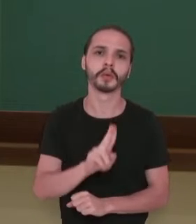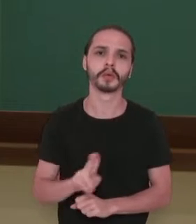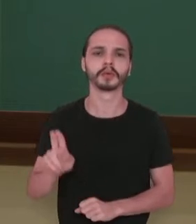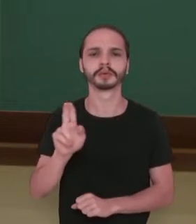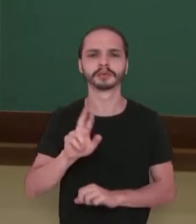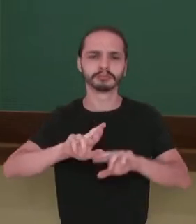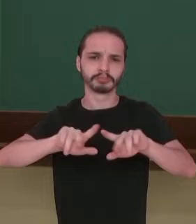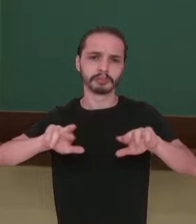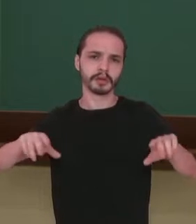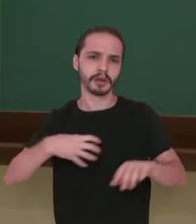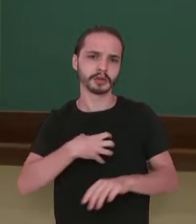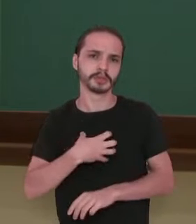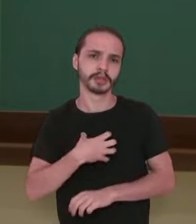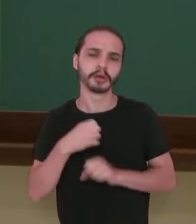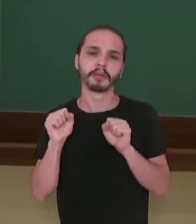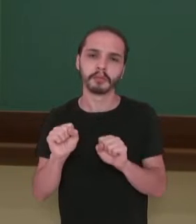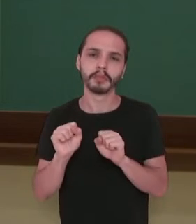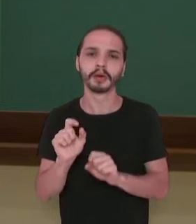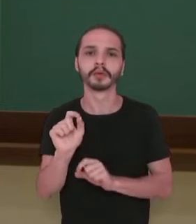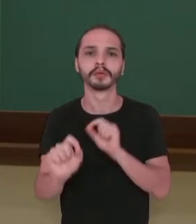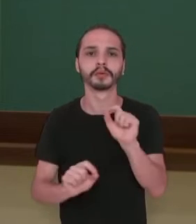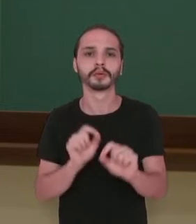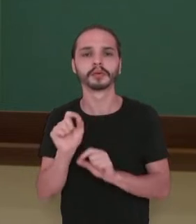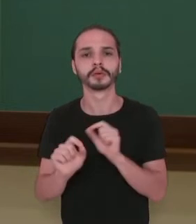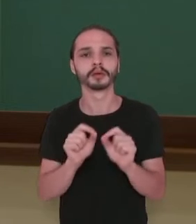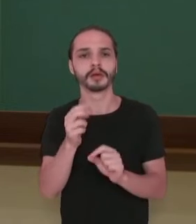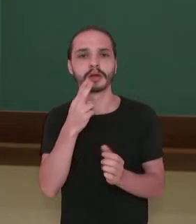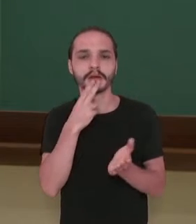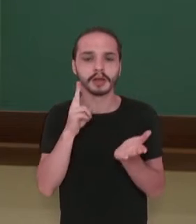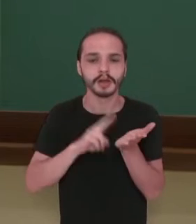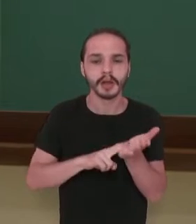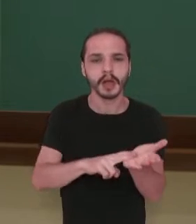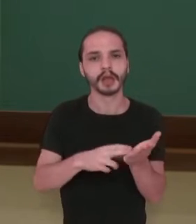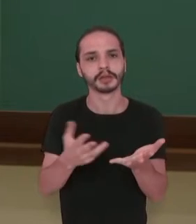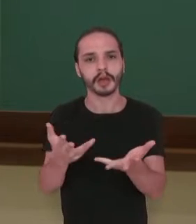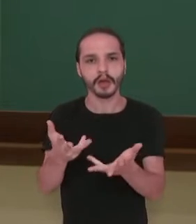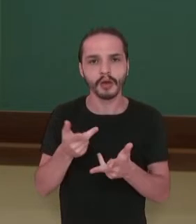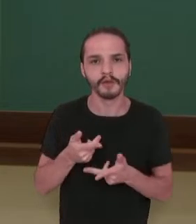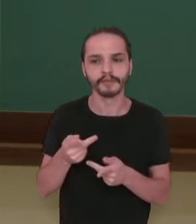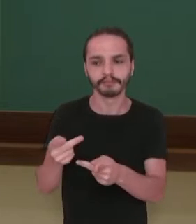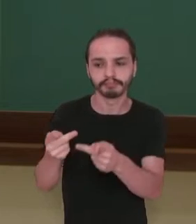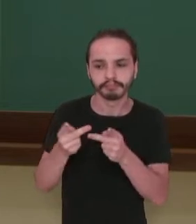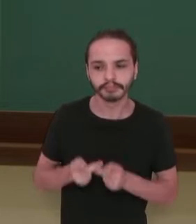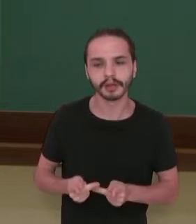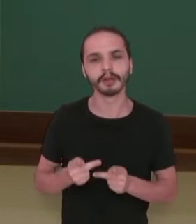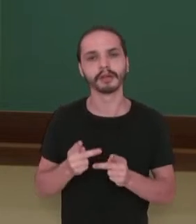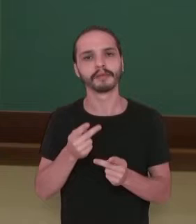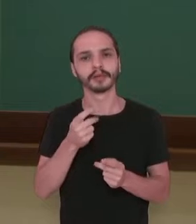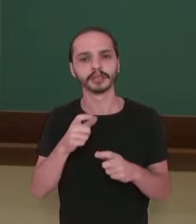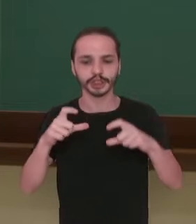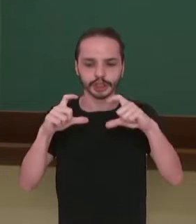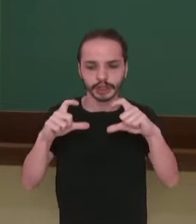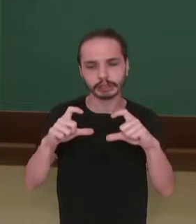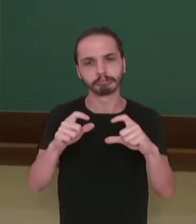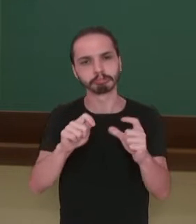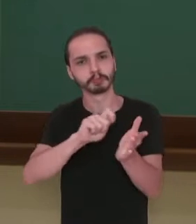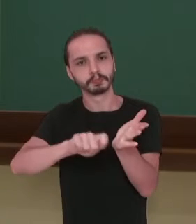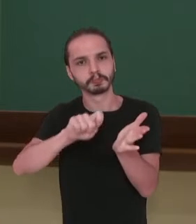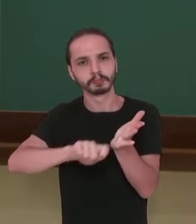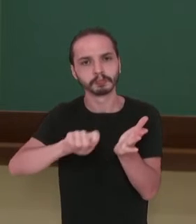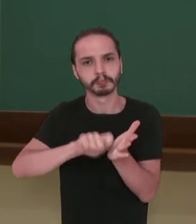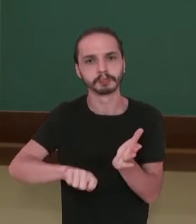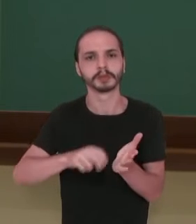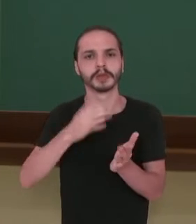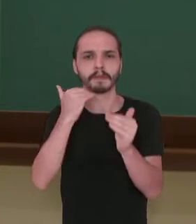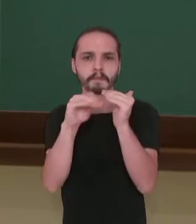de diversas formas. A gente pode utilizar ali os bilhetes, os convites, as cartas, cartões, e-mails, dentre outras possibilidades